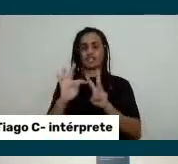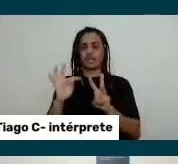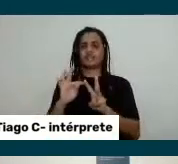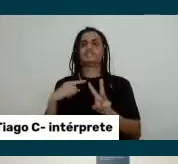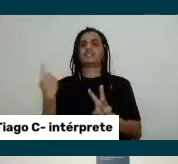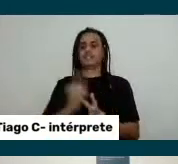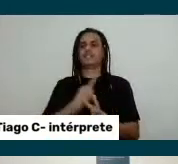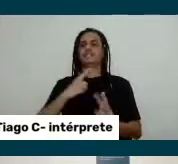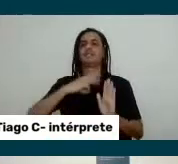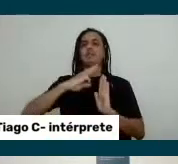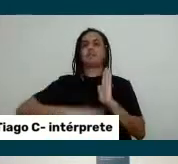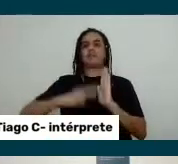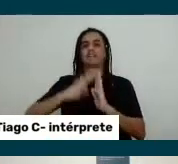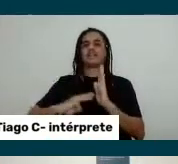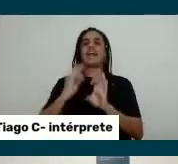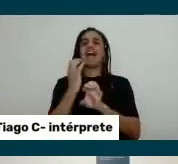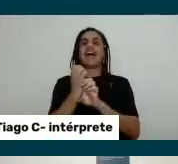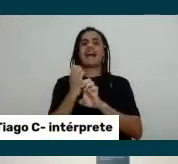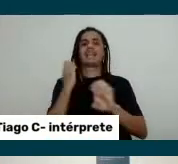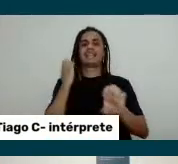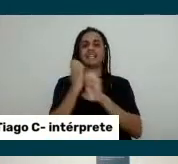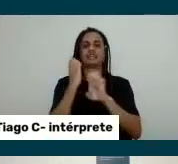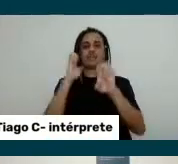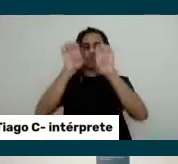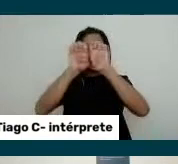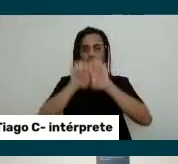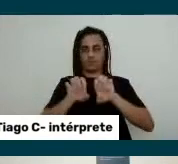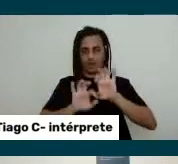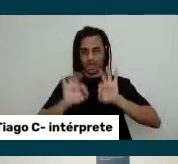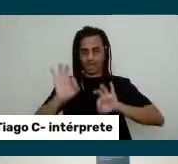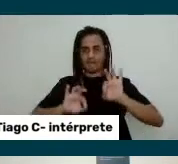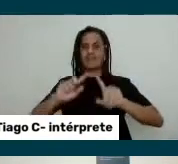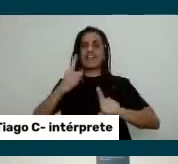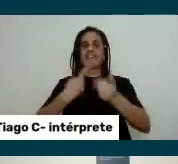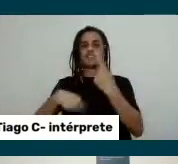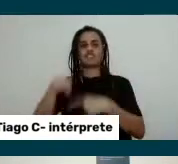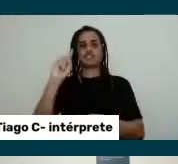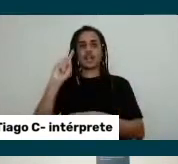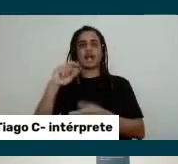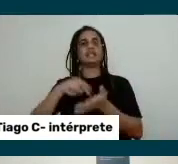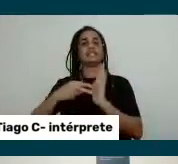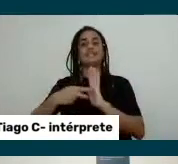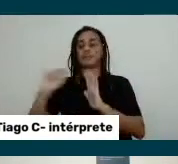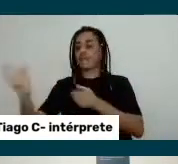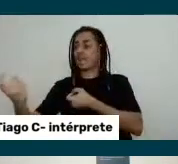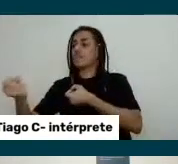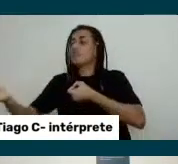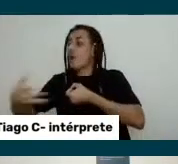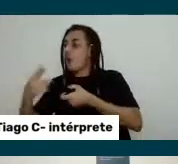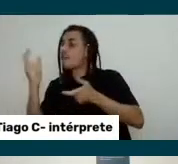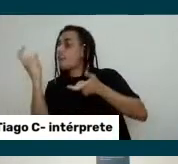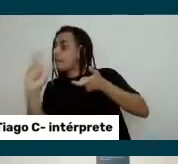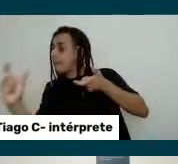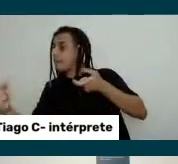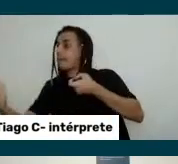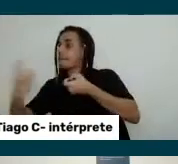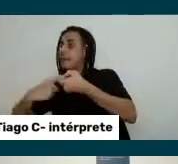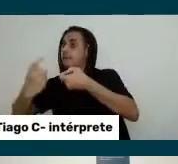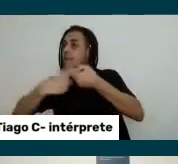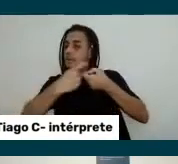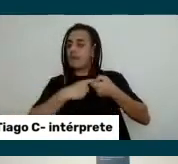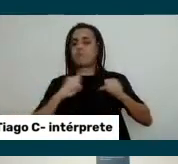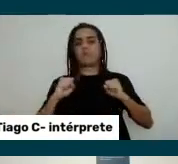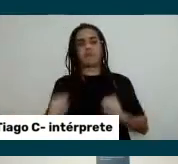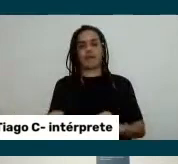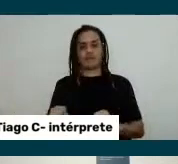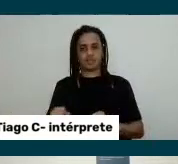que a gente chama de arquitetura evolucionária, ou seja, eu tenho que ser capaz de plugar novos componentes conforme a necessidade de negócio vai passando.